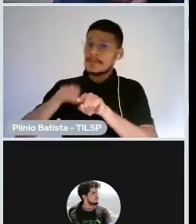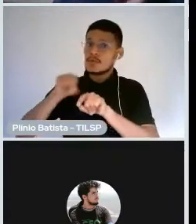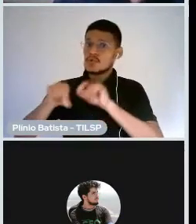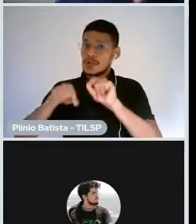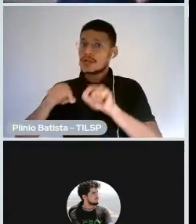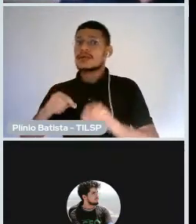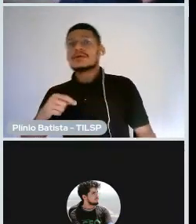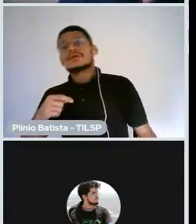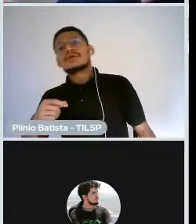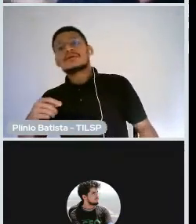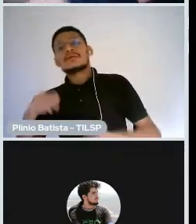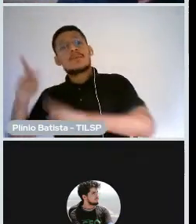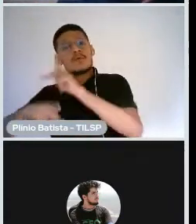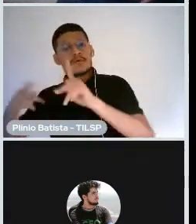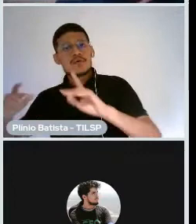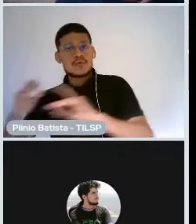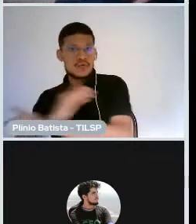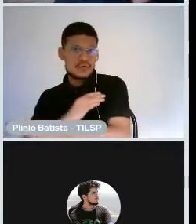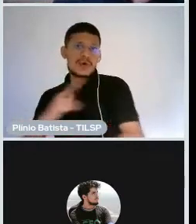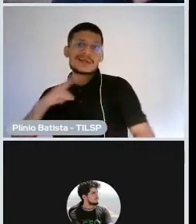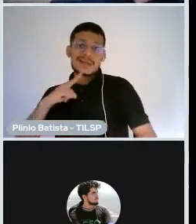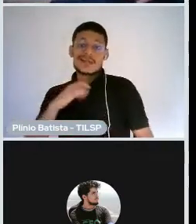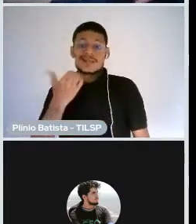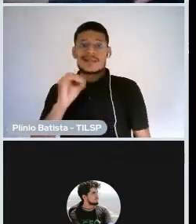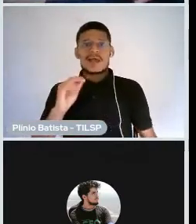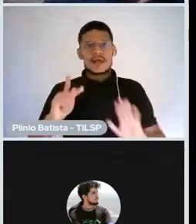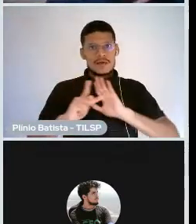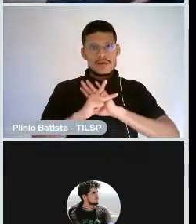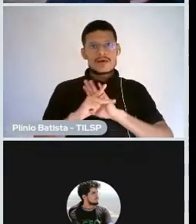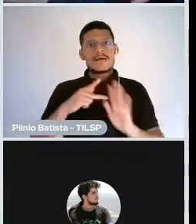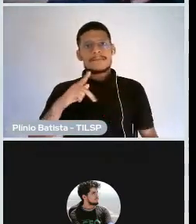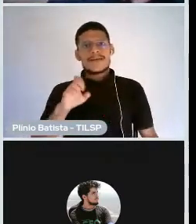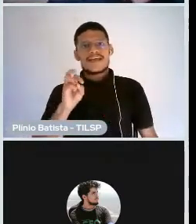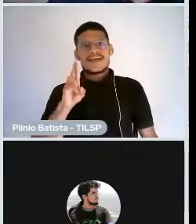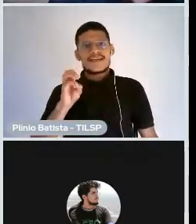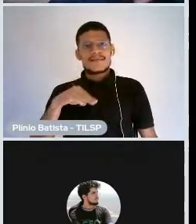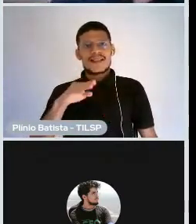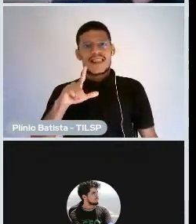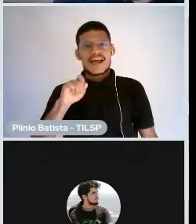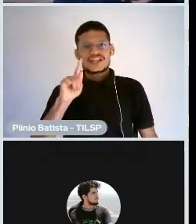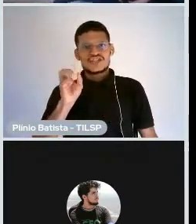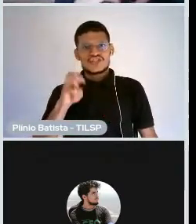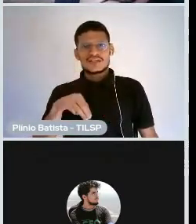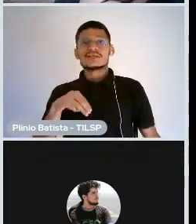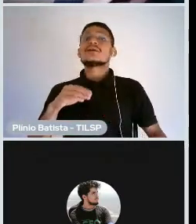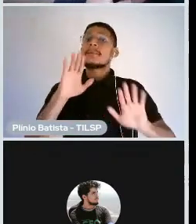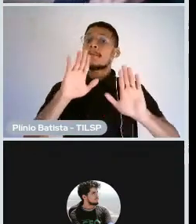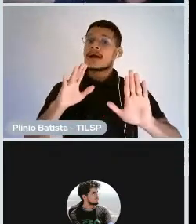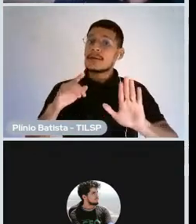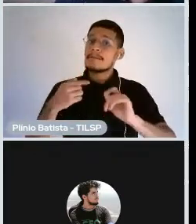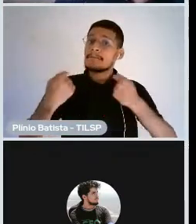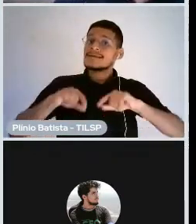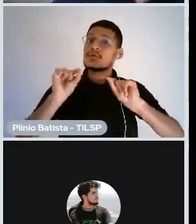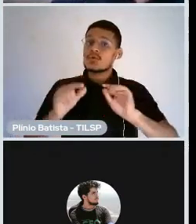permilagem. E aí, quando a gente, para definir o crescimento demográfico, a gente precisa fazer o cálculo do vegetativo